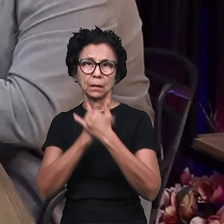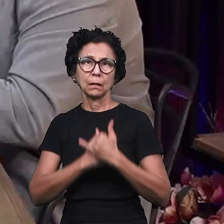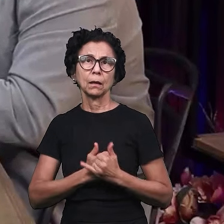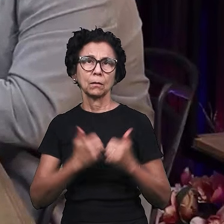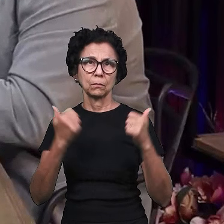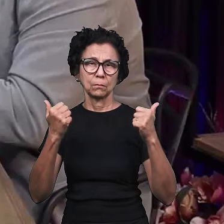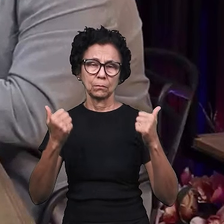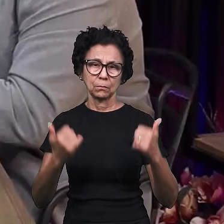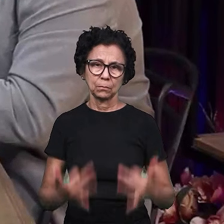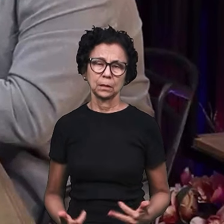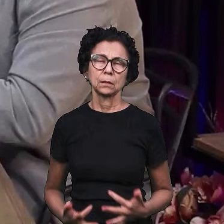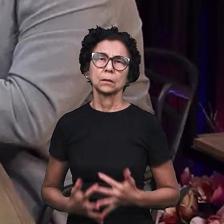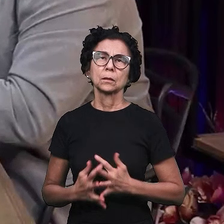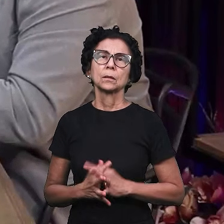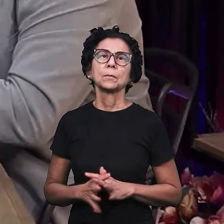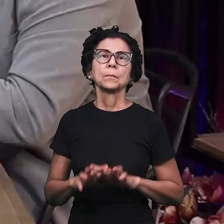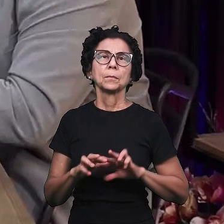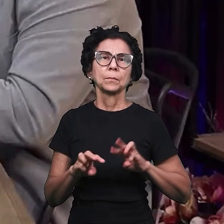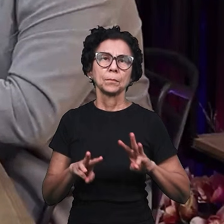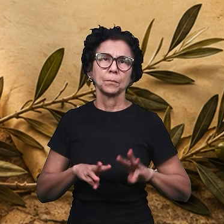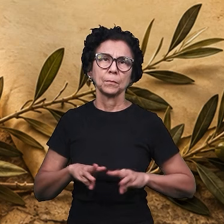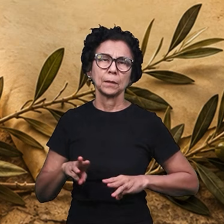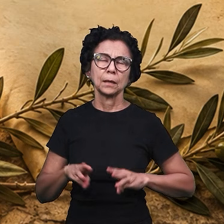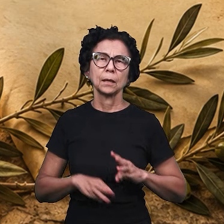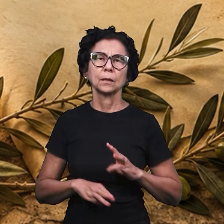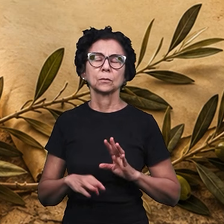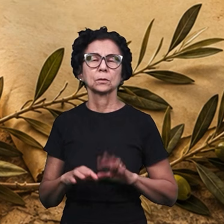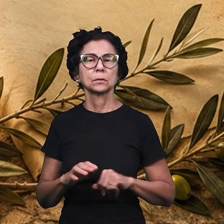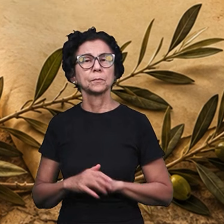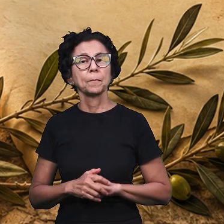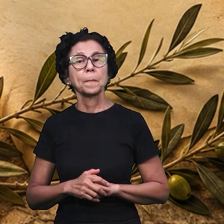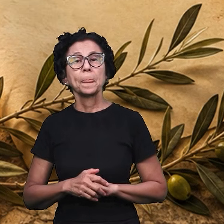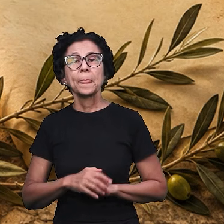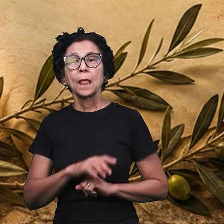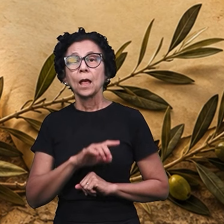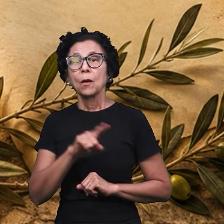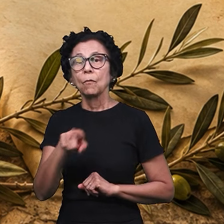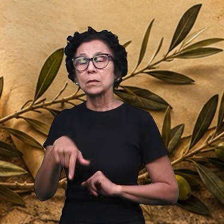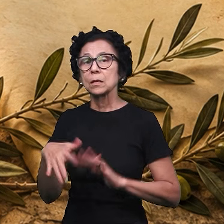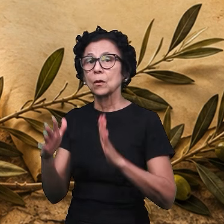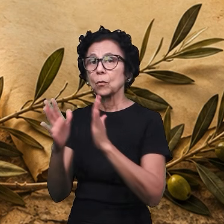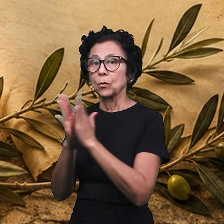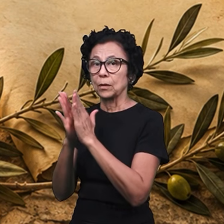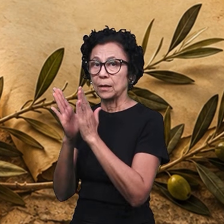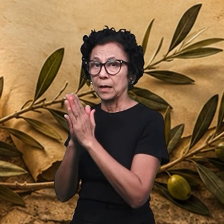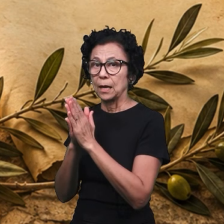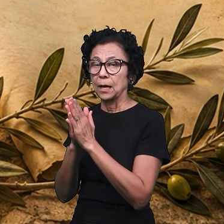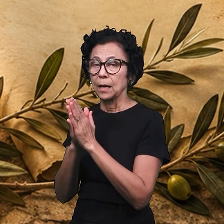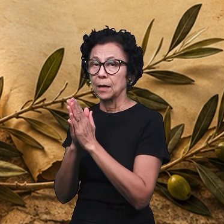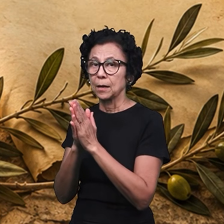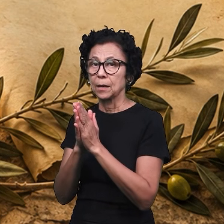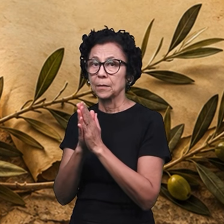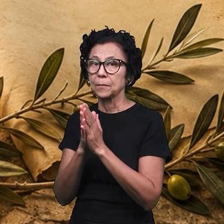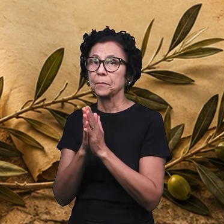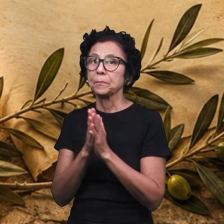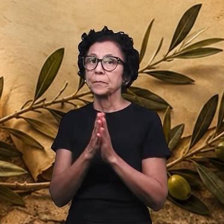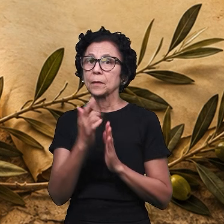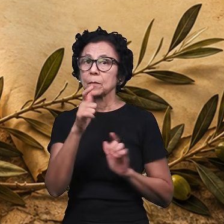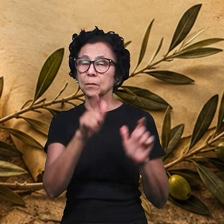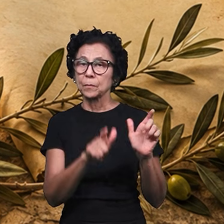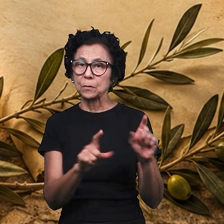texto fala aqui, né, em Marcos 11, 25, quando estiverdes orando, perdoai.